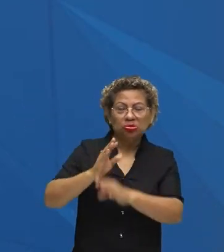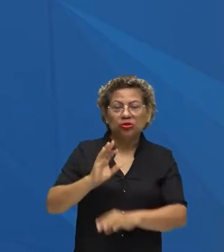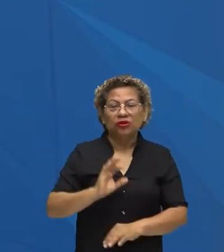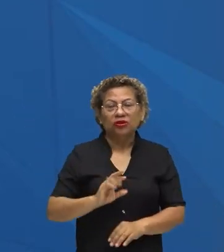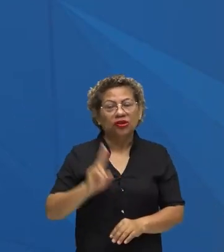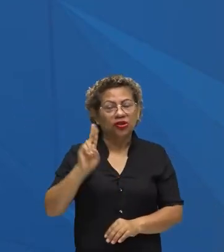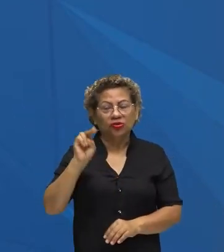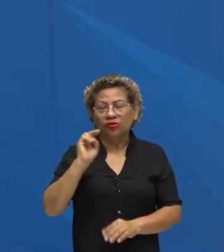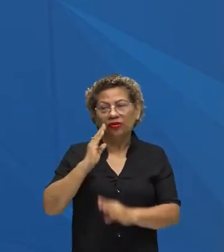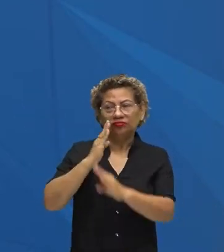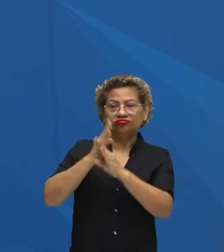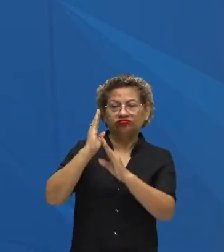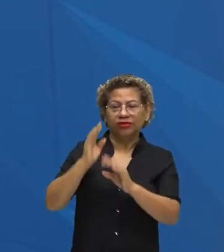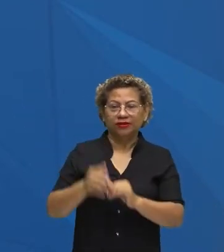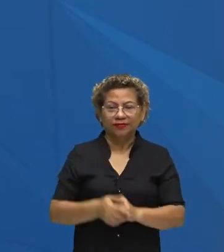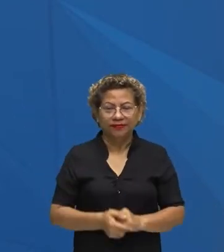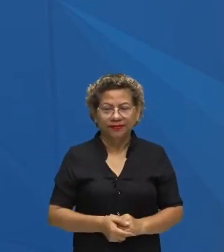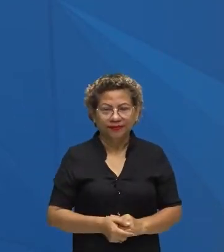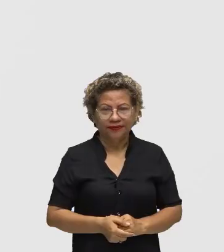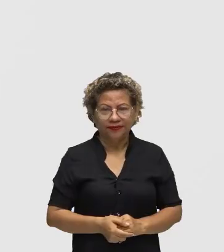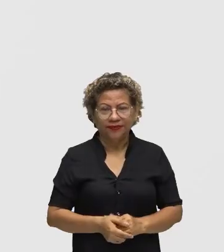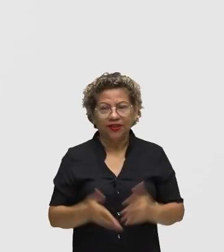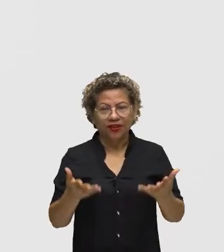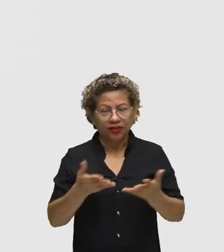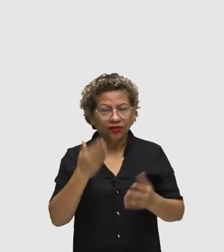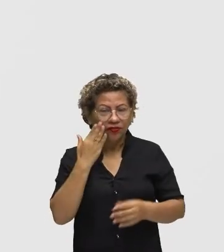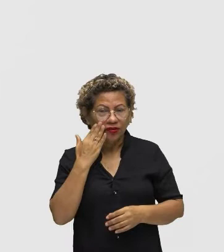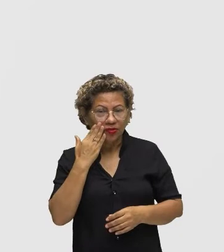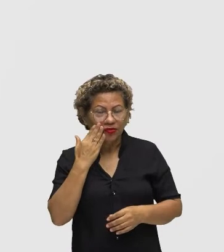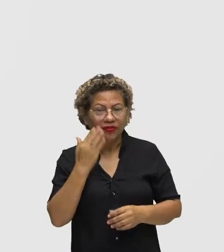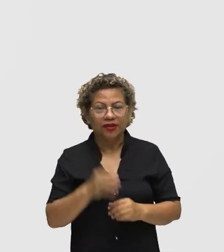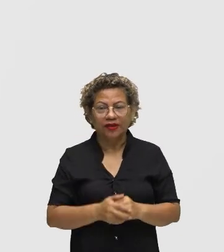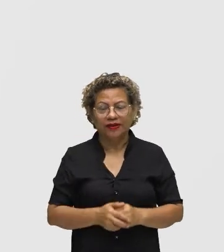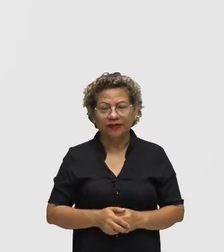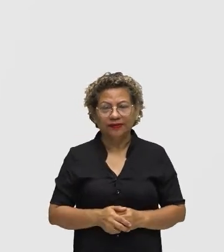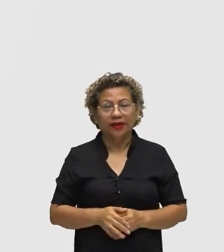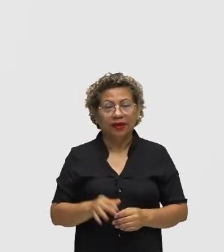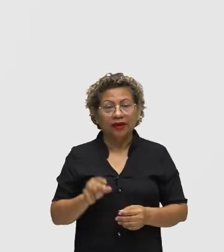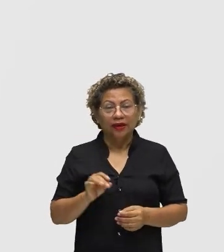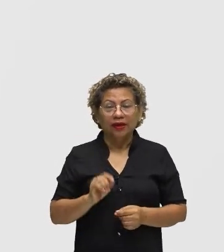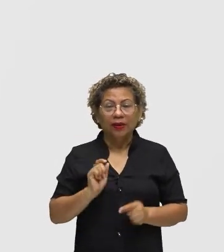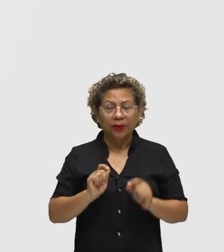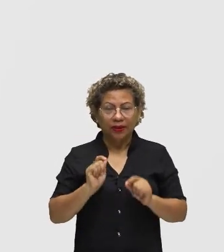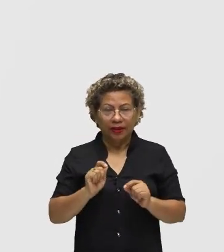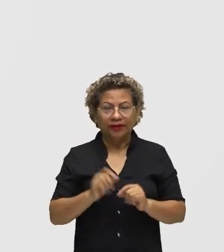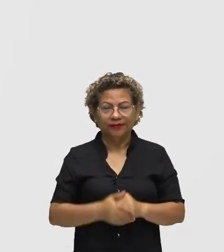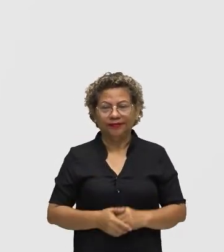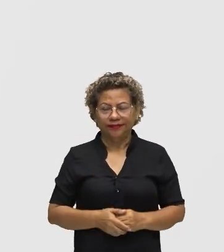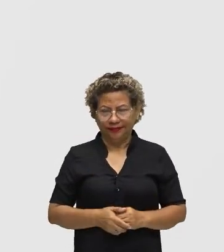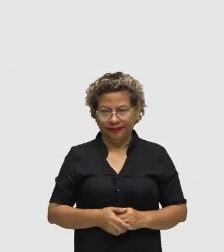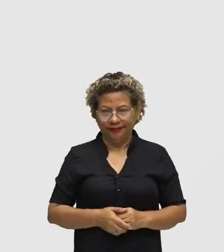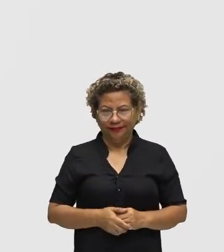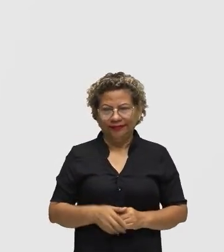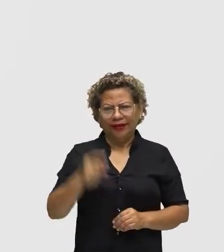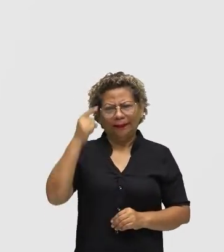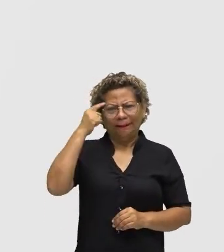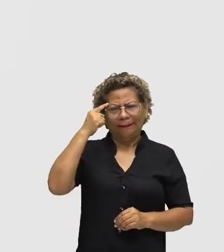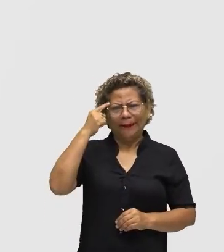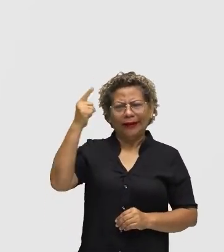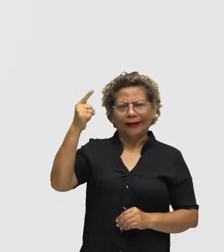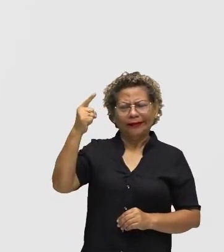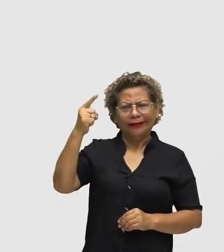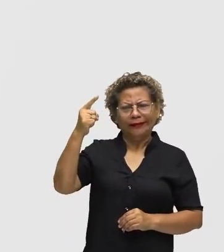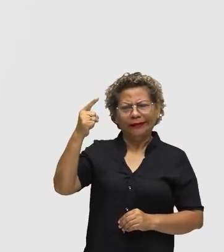Tudo bem? Então vamos para mais uma origem, vamos dar uma olhadinha ali? Com o rei na barriga. Ah, fulana